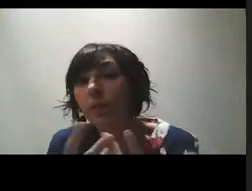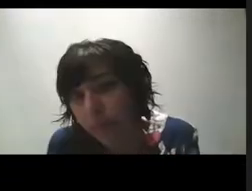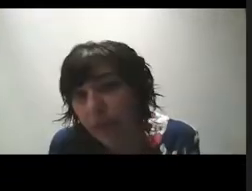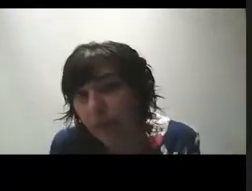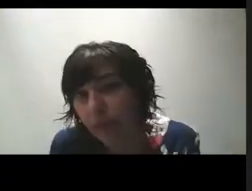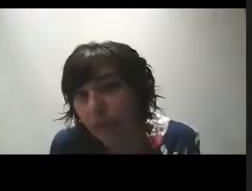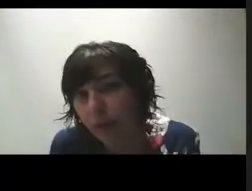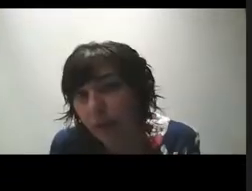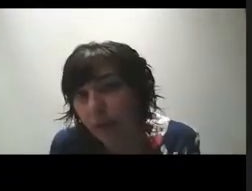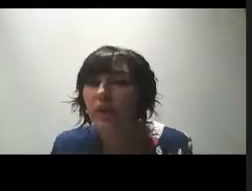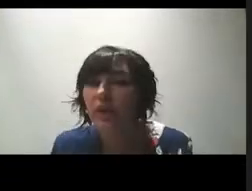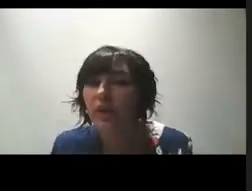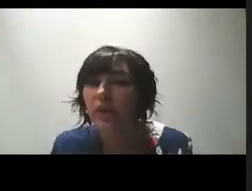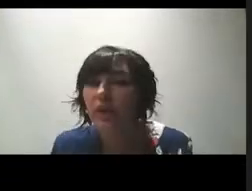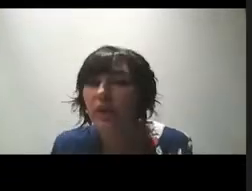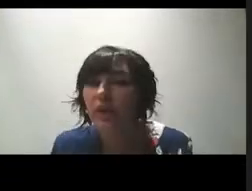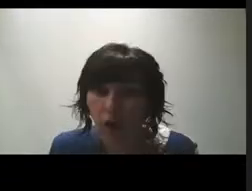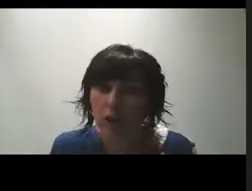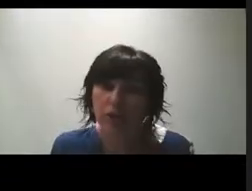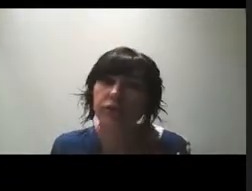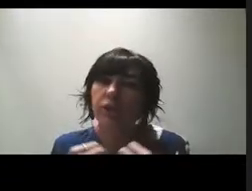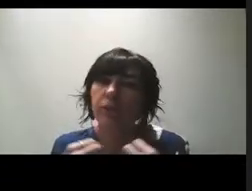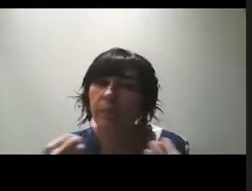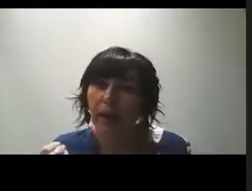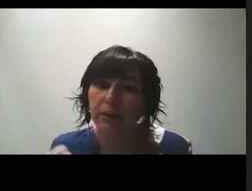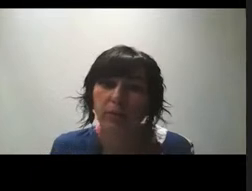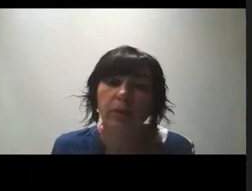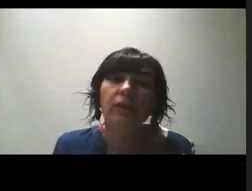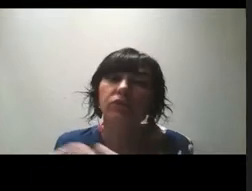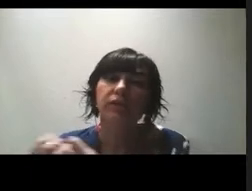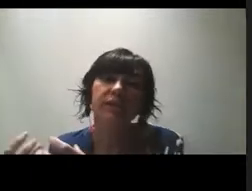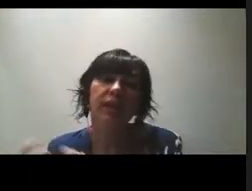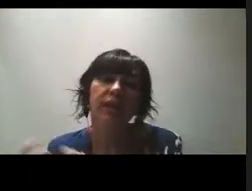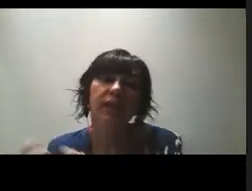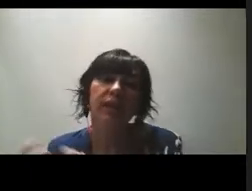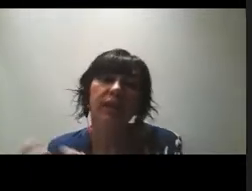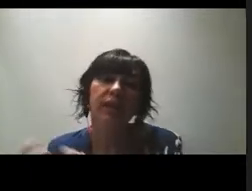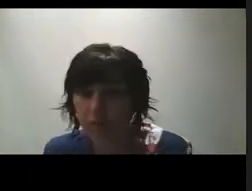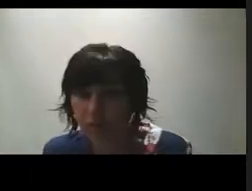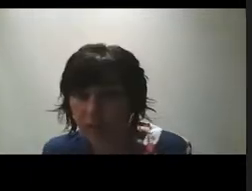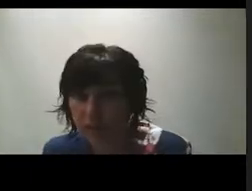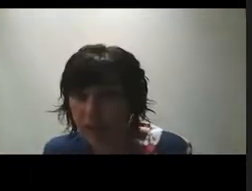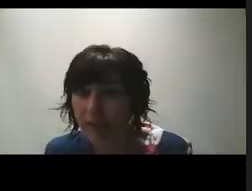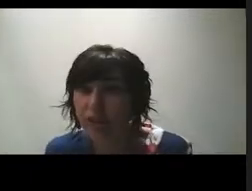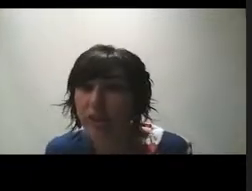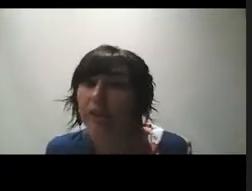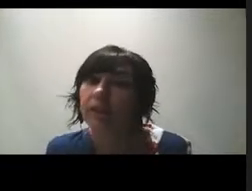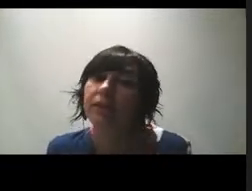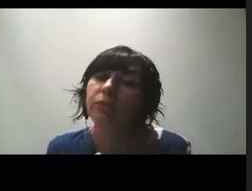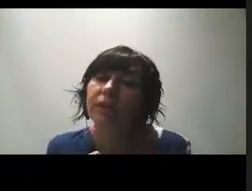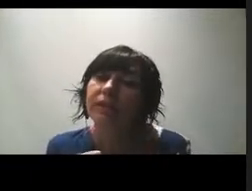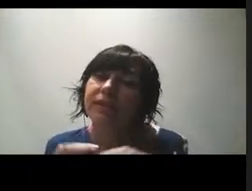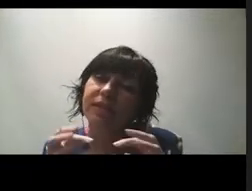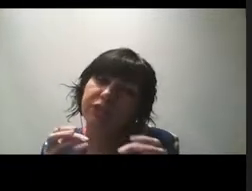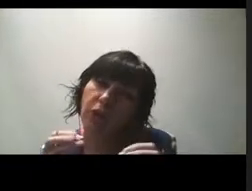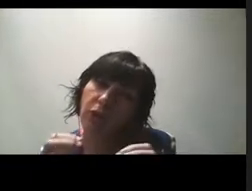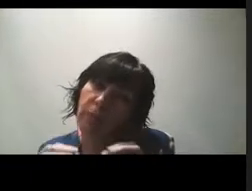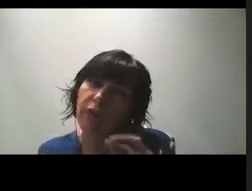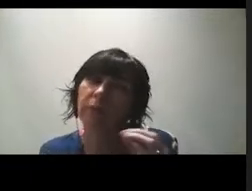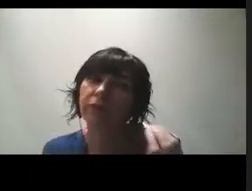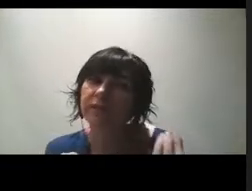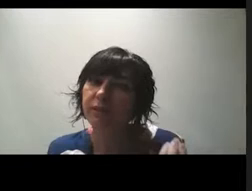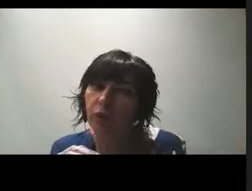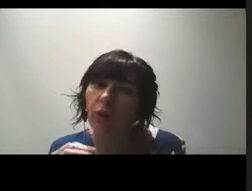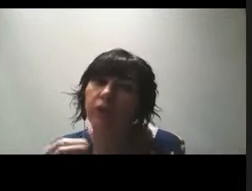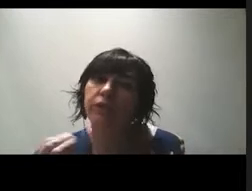impactado pela primeira vez por esse termo negócios de impacto social o negócio e sociais Então se